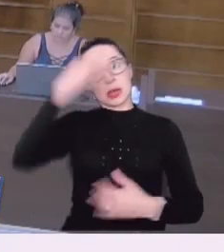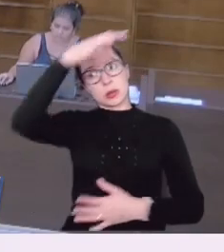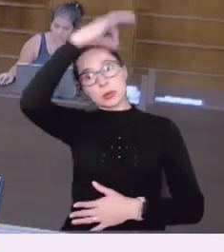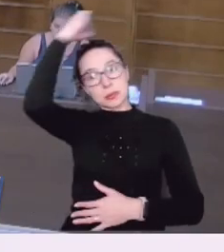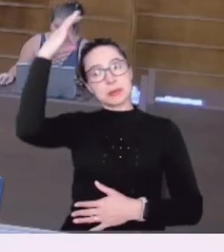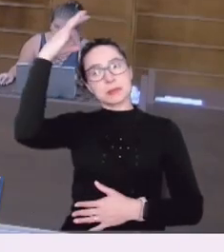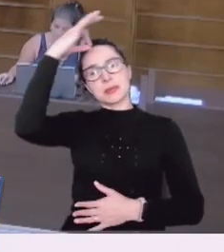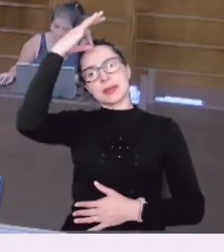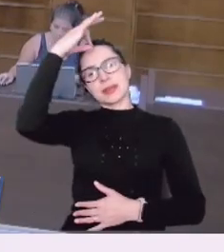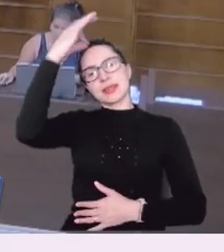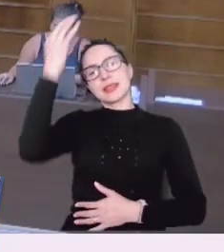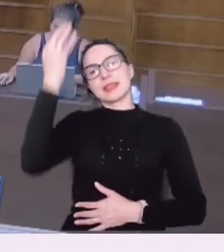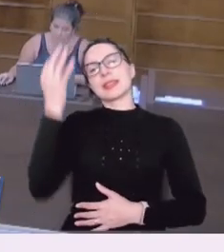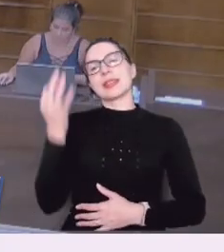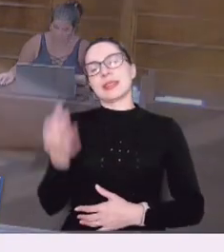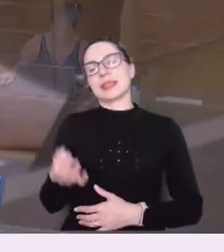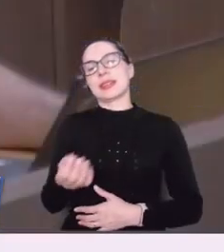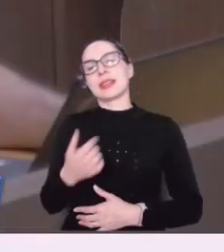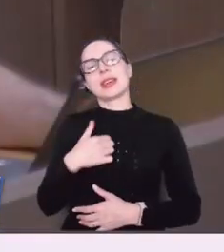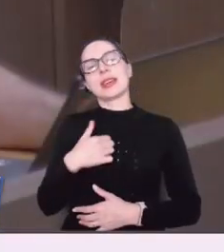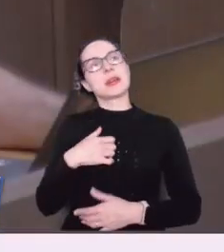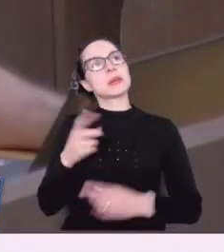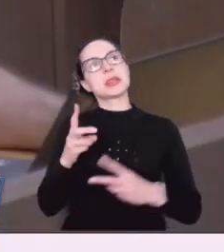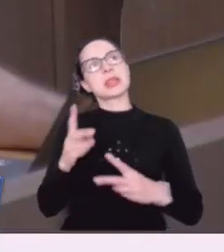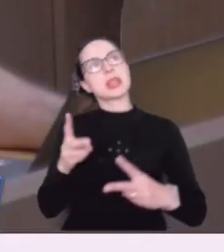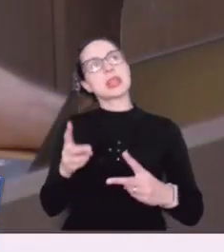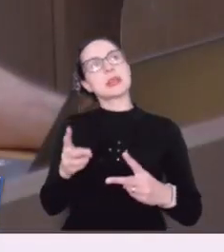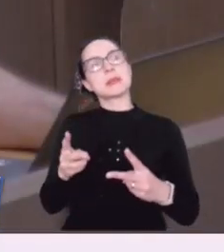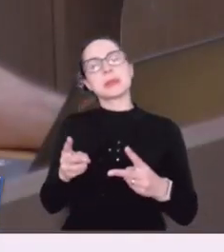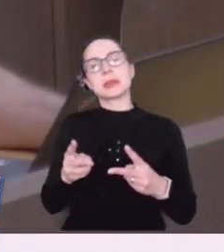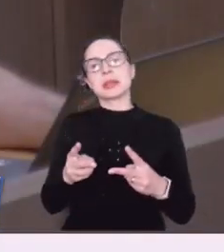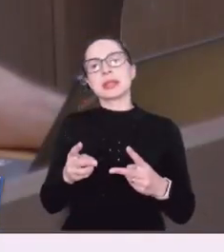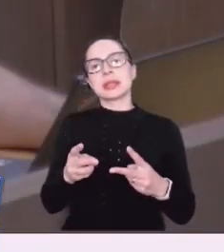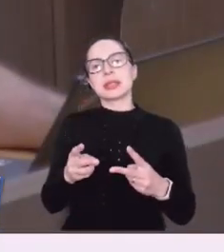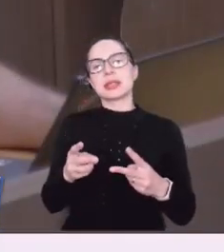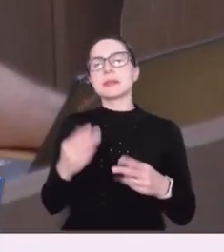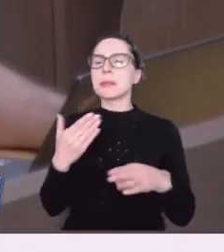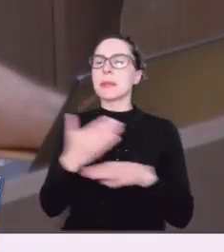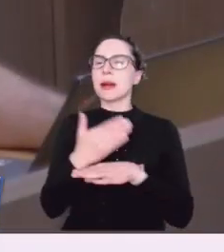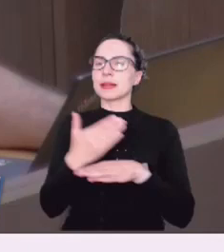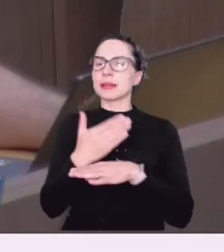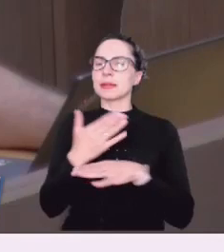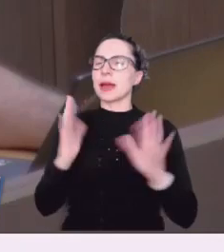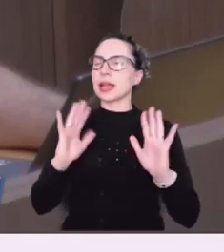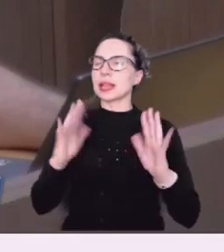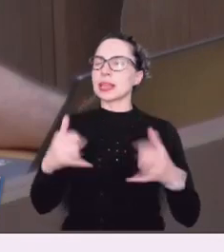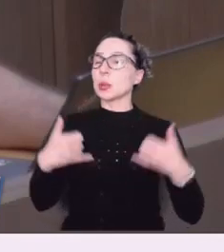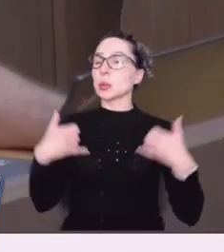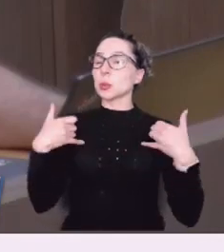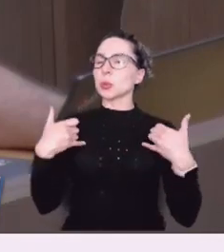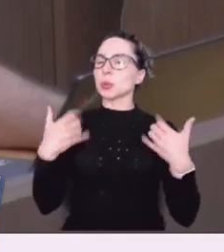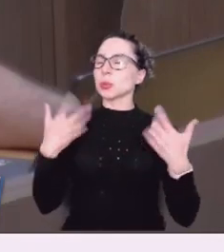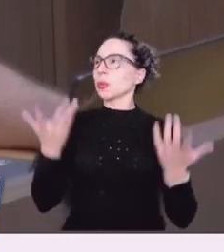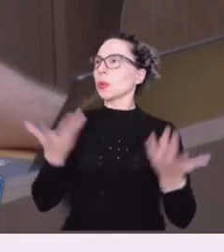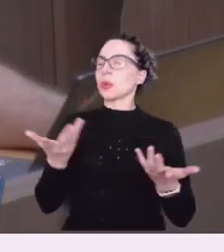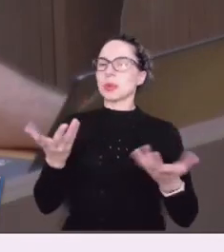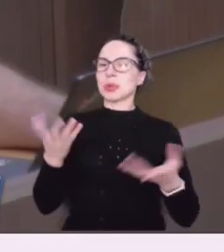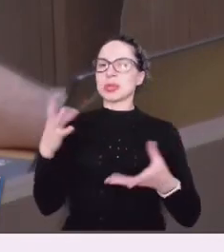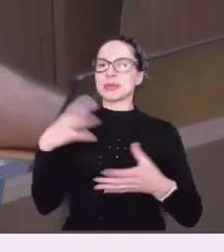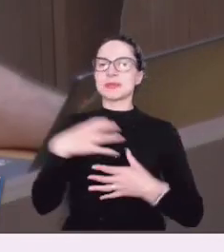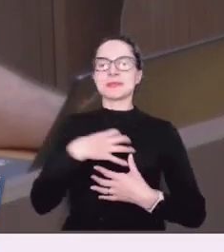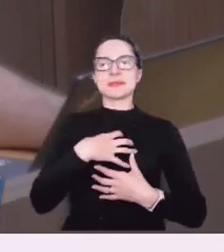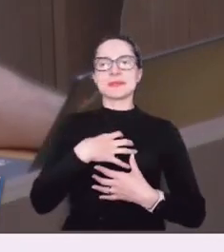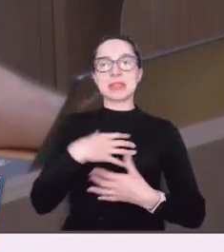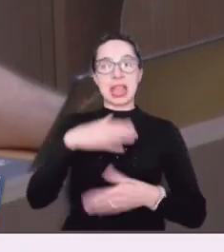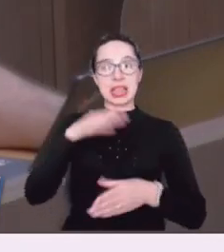nunca deixar de participar, do orgulho de estar participando de uma votação